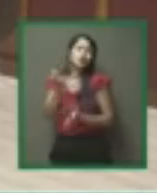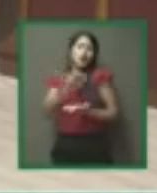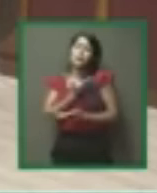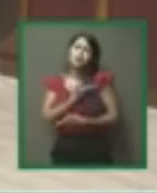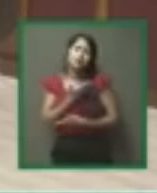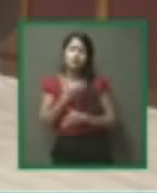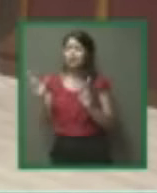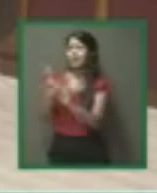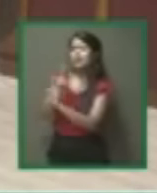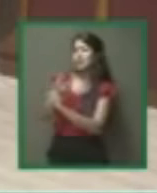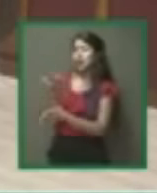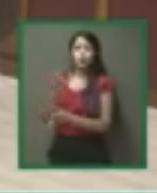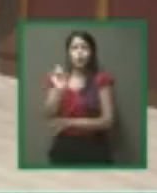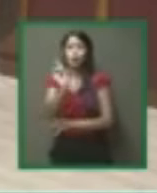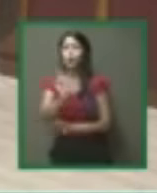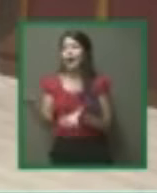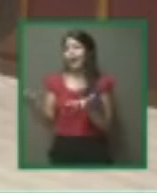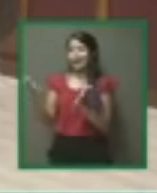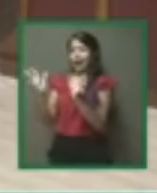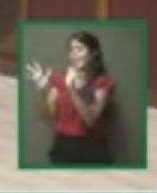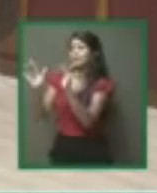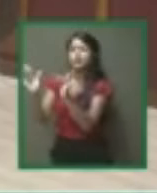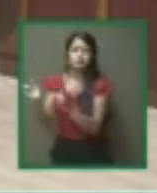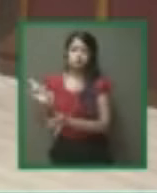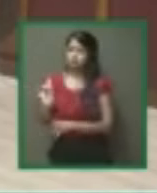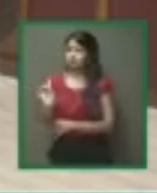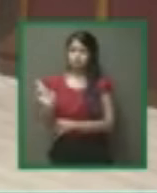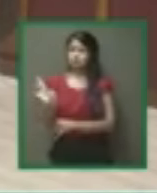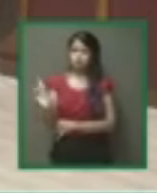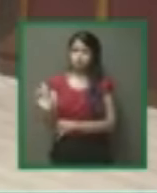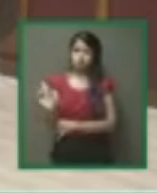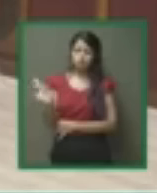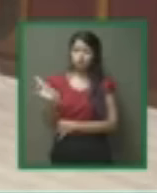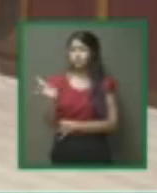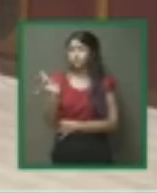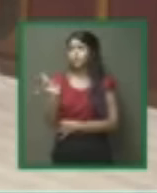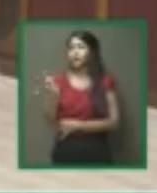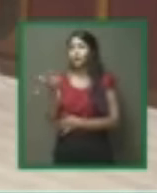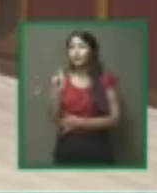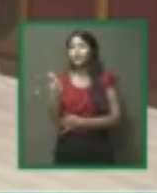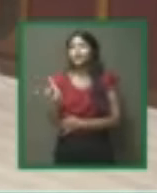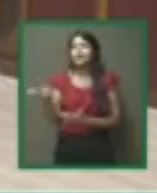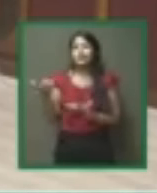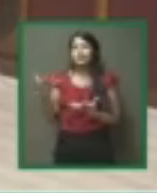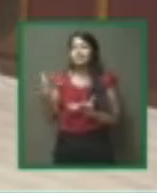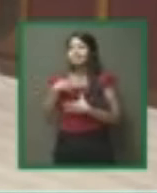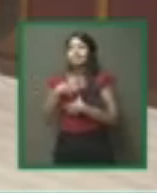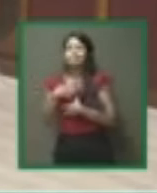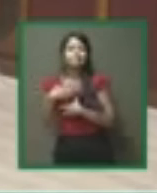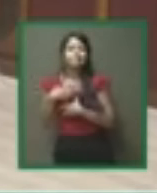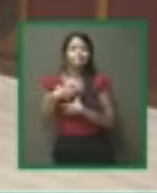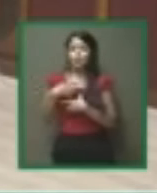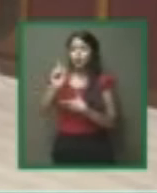amizade, não era um relacionamento tão sério, né? Não existia aquele laço de seriedade, não